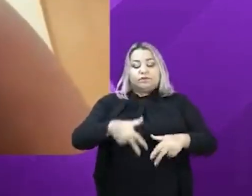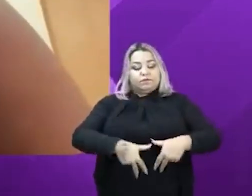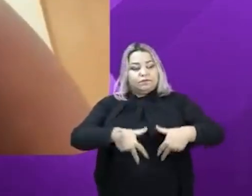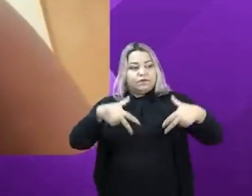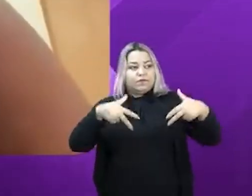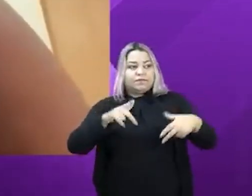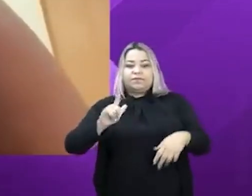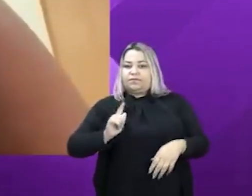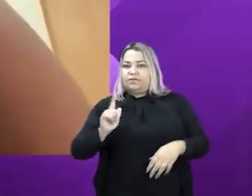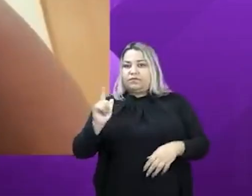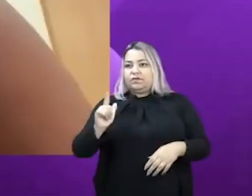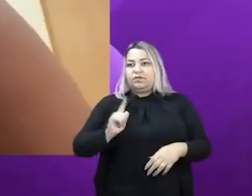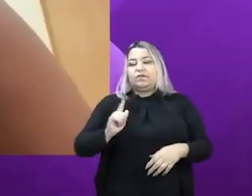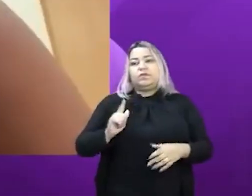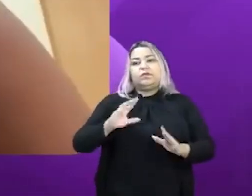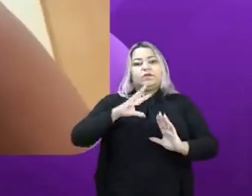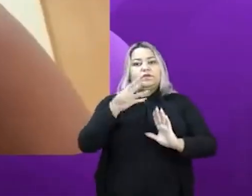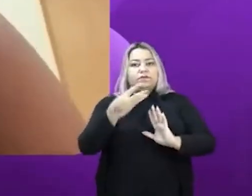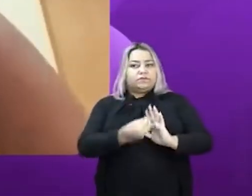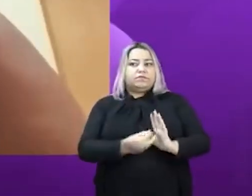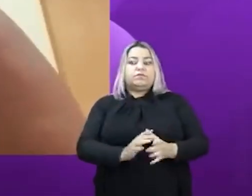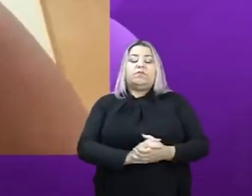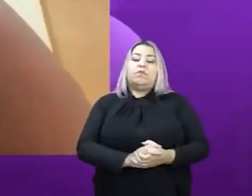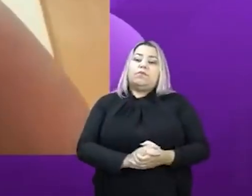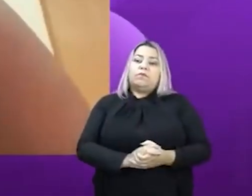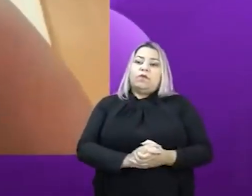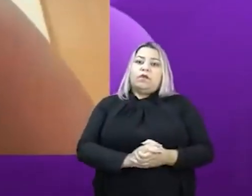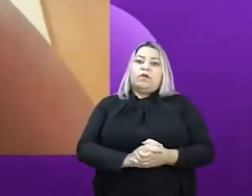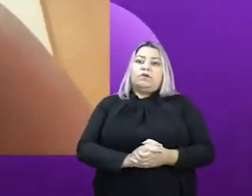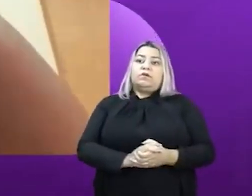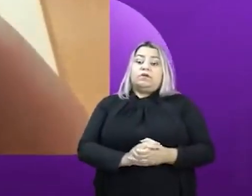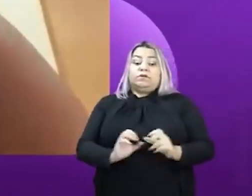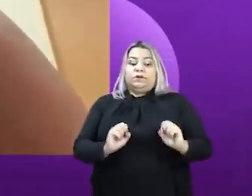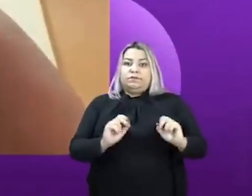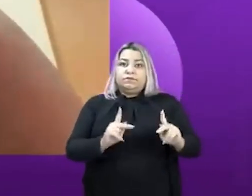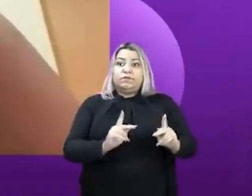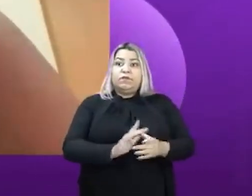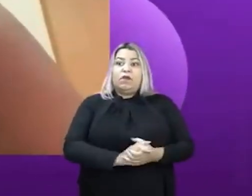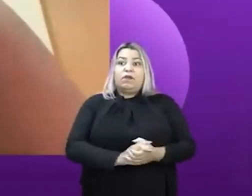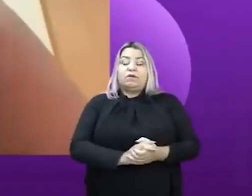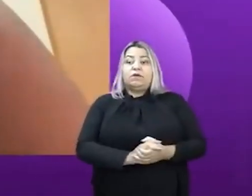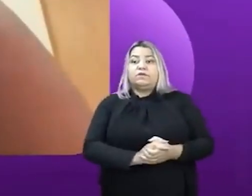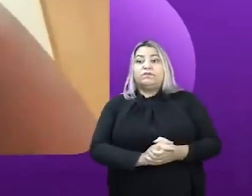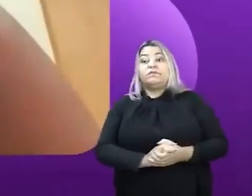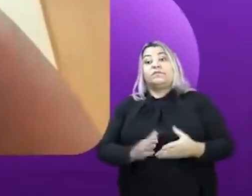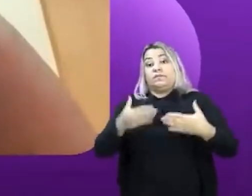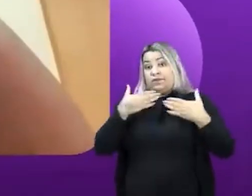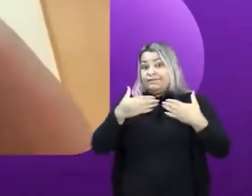também tem atores, atrizes e tal, né? E aí, beleza. Não estando